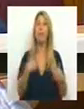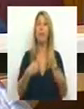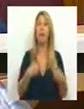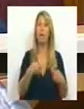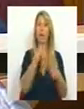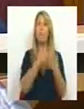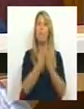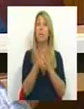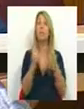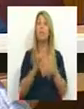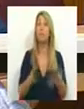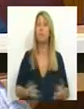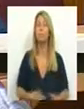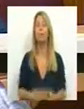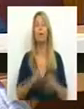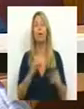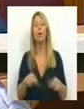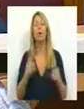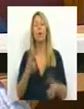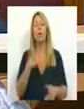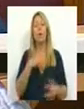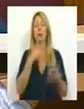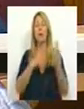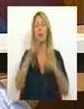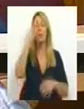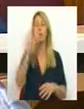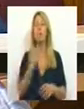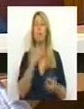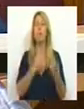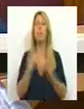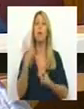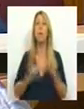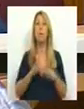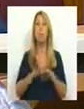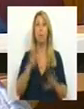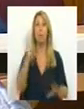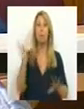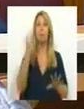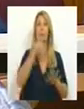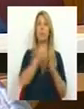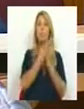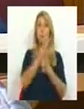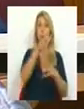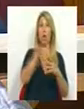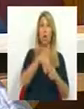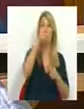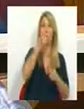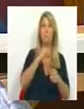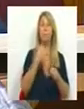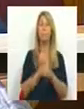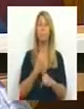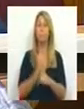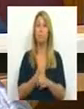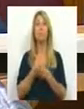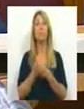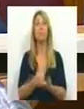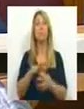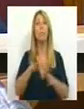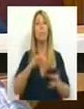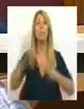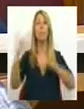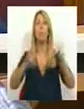estas medidas. Queria depois colocar a Vossa Excelência algumas questões sobre a primeira medida que envolve o Ministério do Trabalho e que é o apoio à